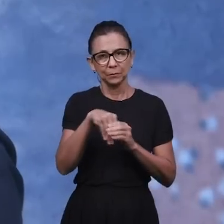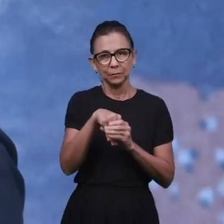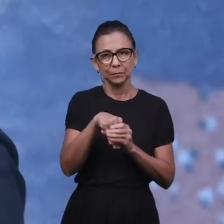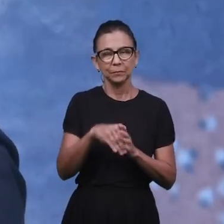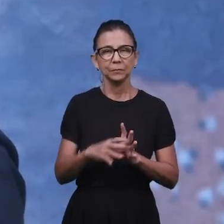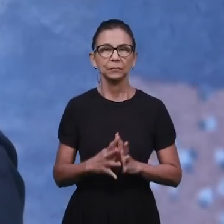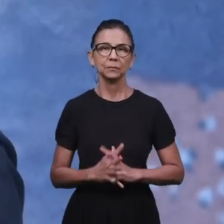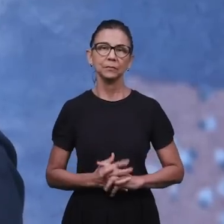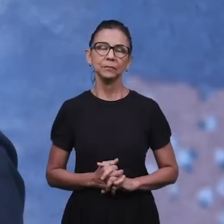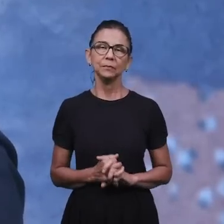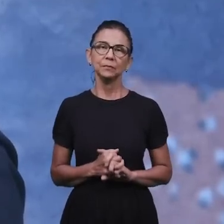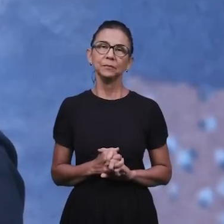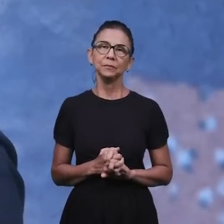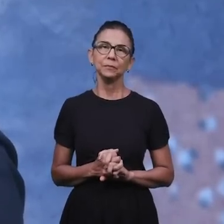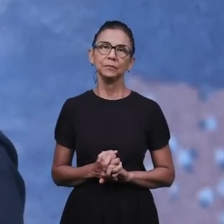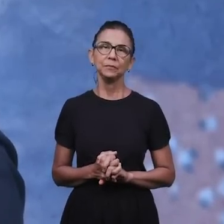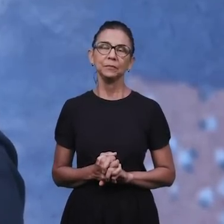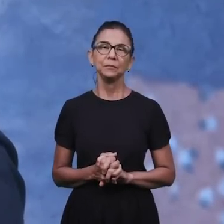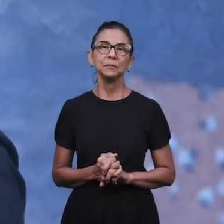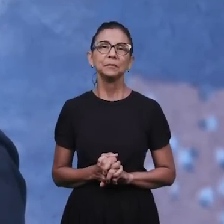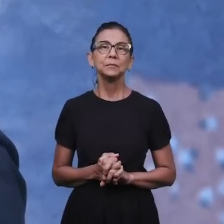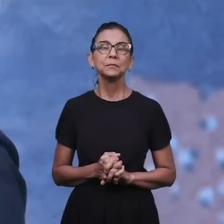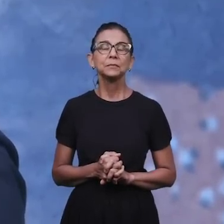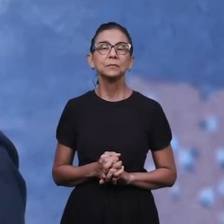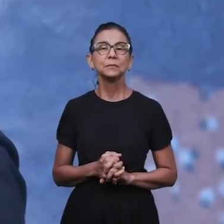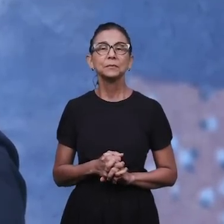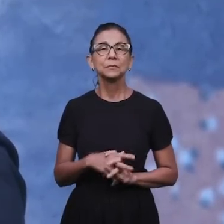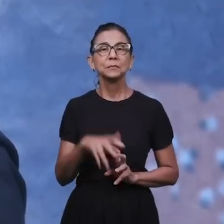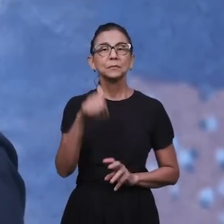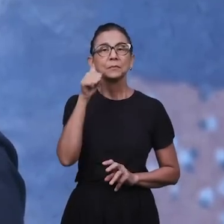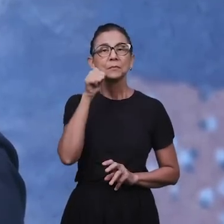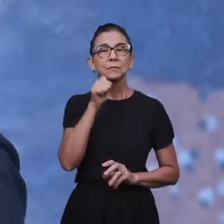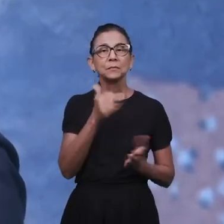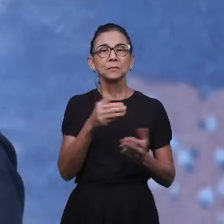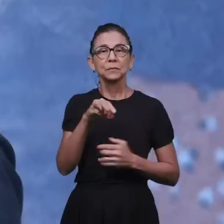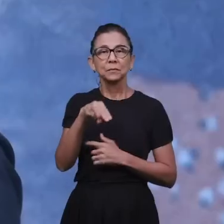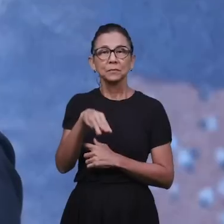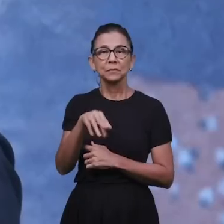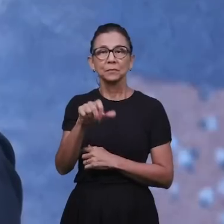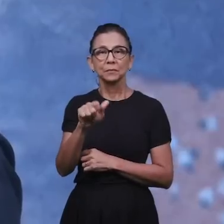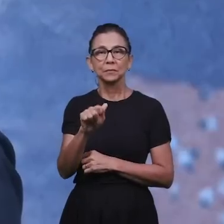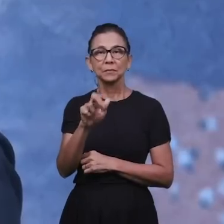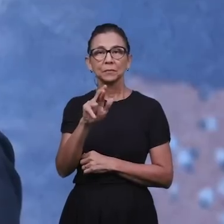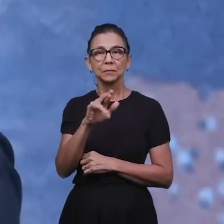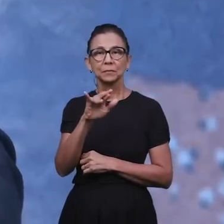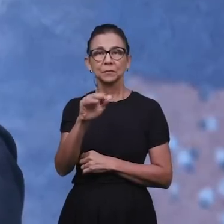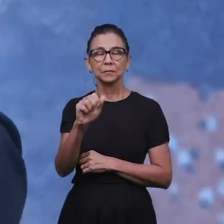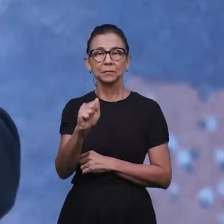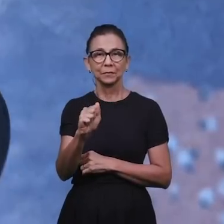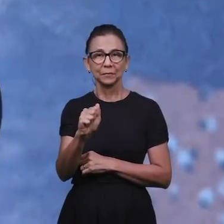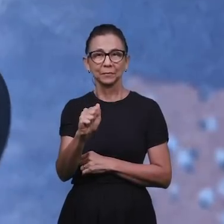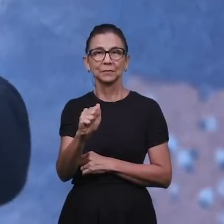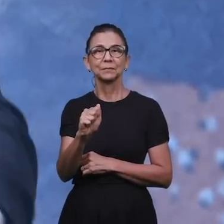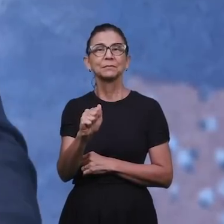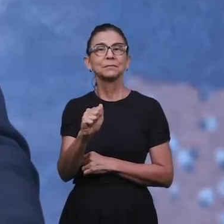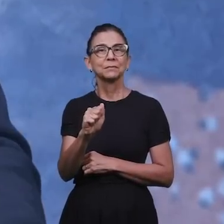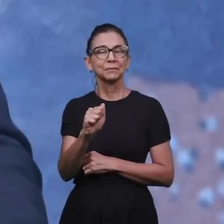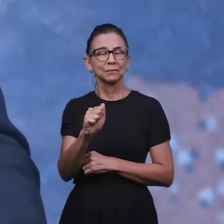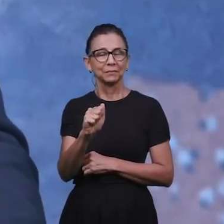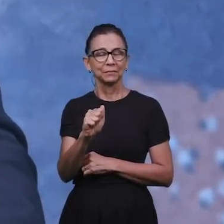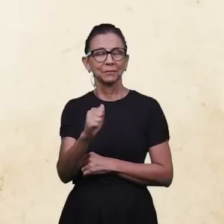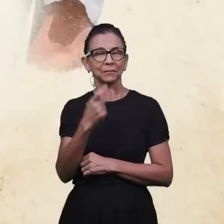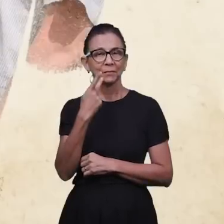vem da nossa irmã Maria Carolina, que agora vai trazer esse testemunho. Então, fala,